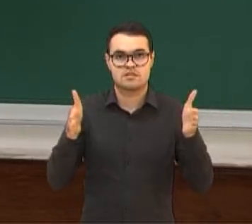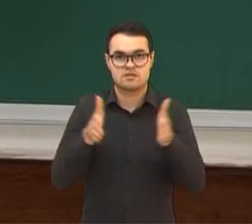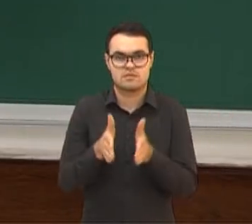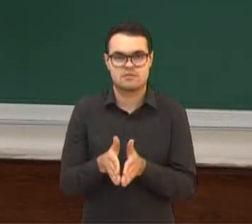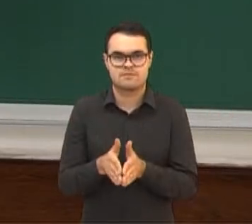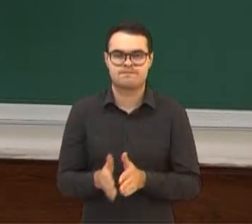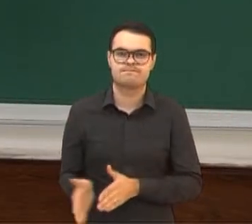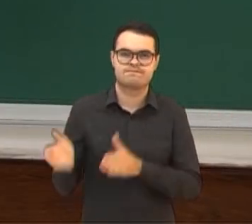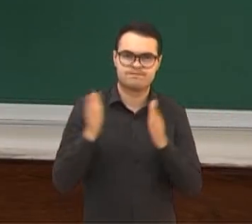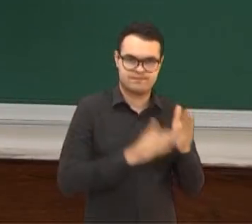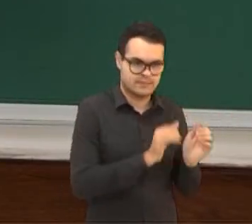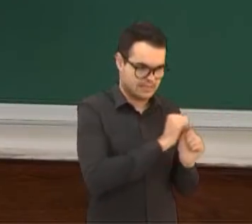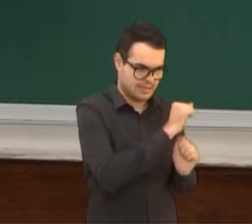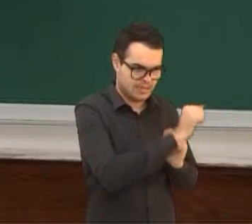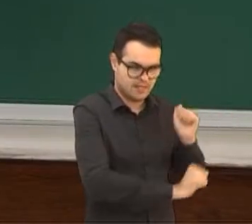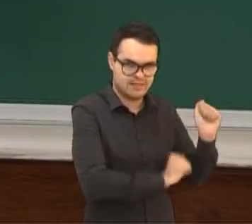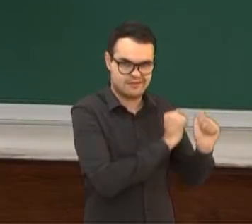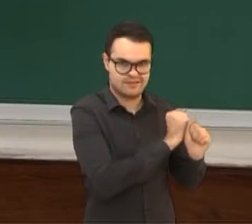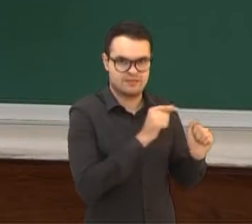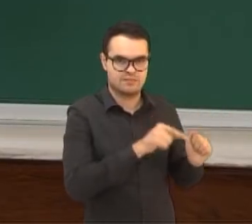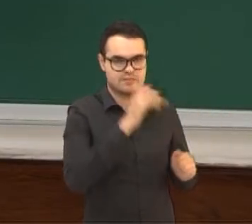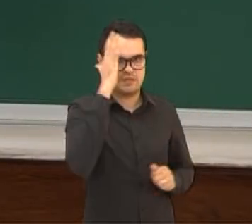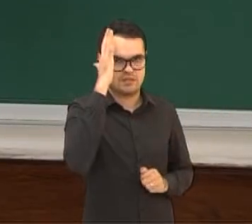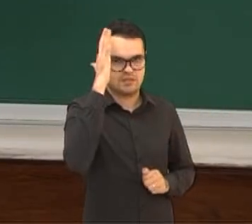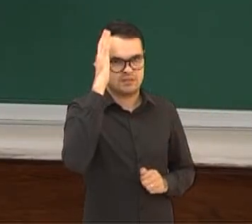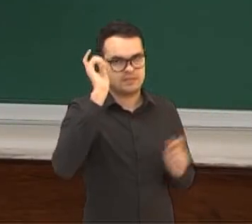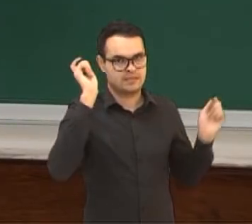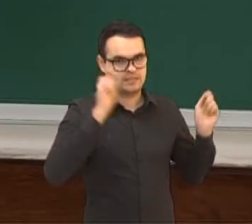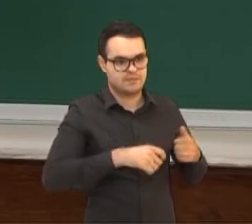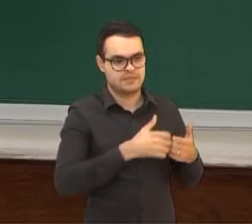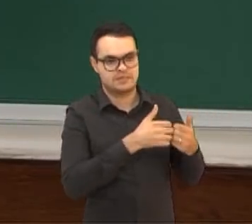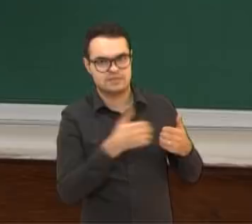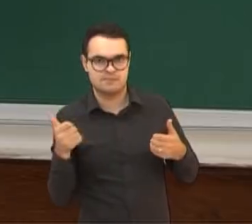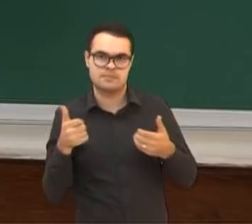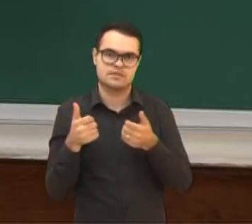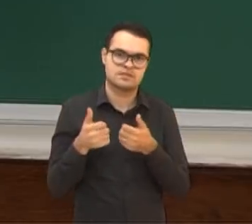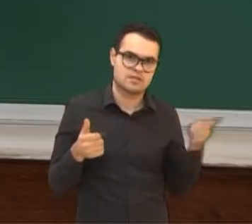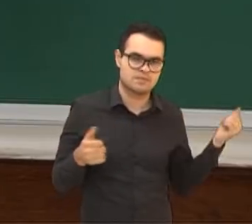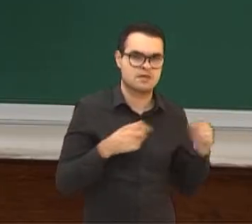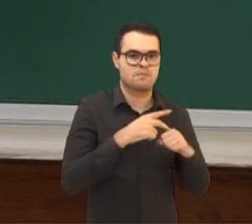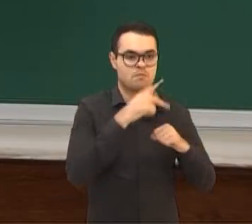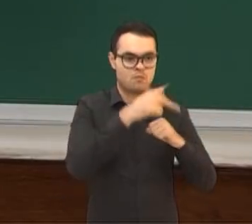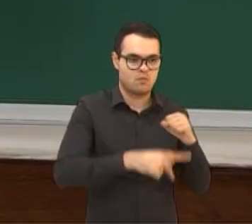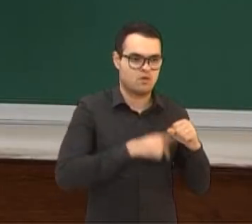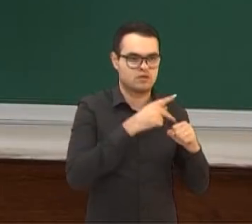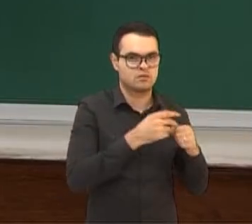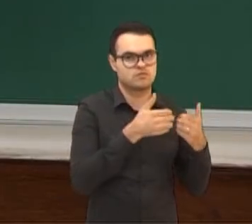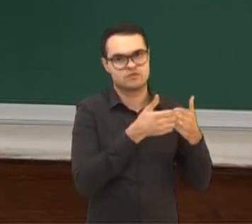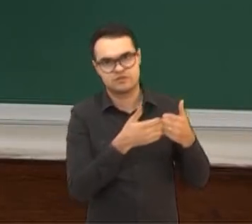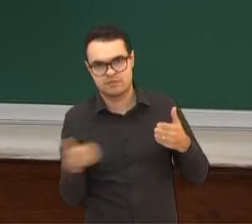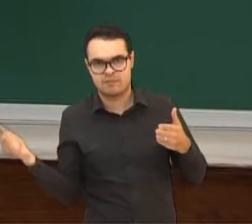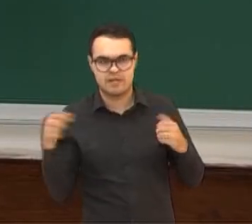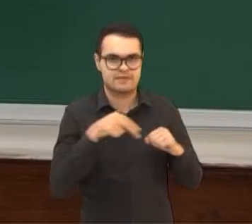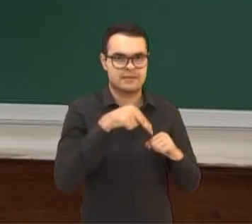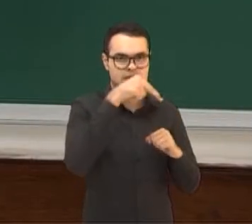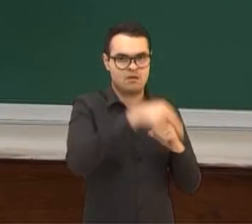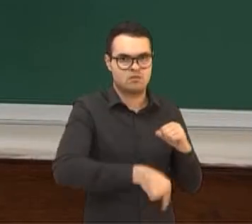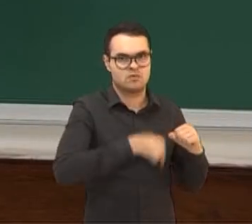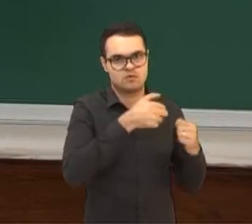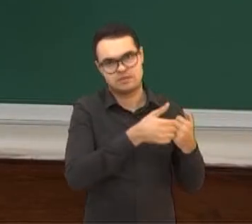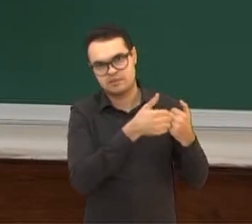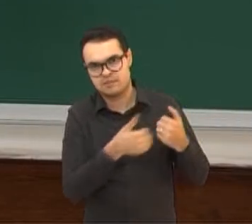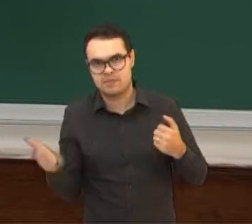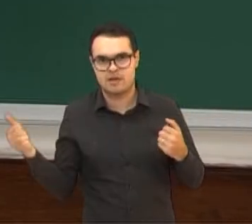estiver falando dos átomos e, de maneira teórica, se eu pudesse separar os prótons, nêutrons e os elétrons, aí eu estaria dividindo